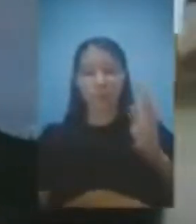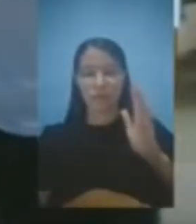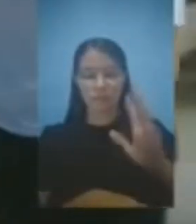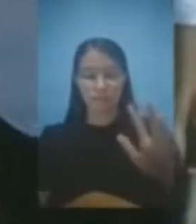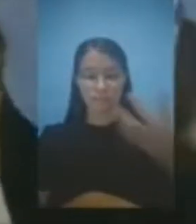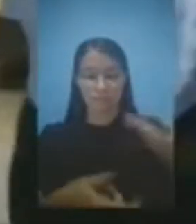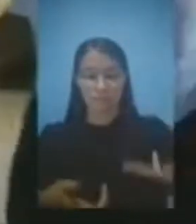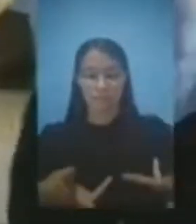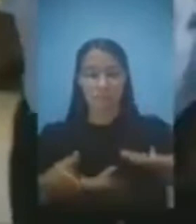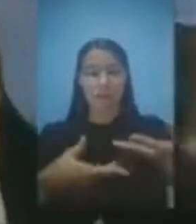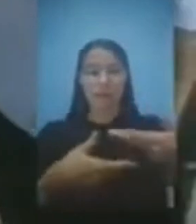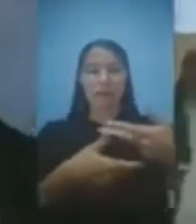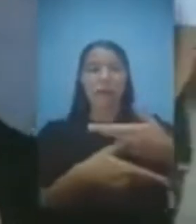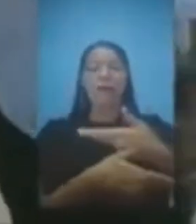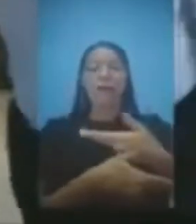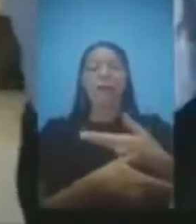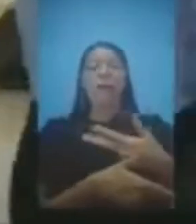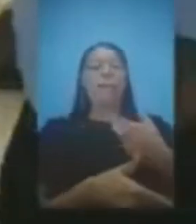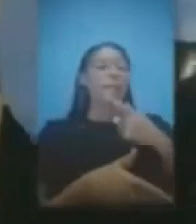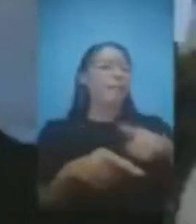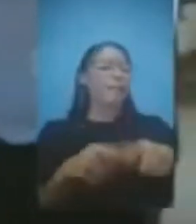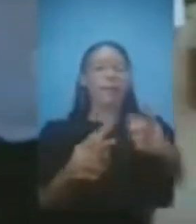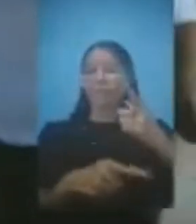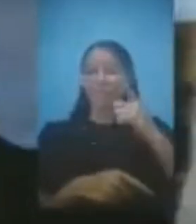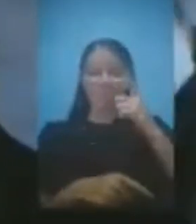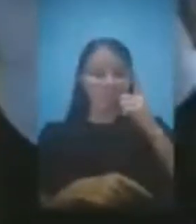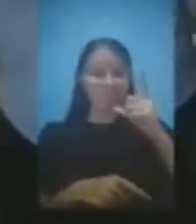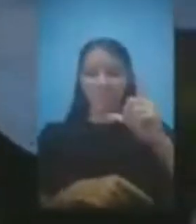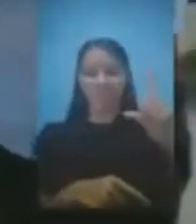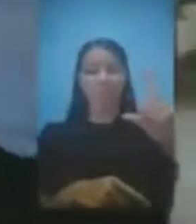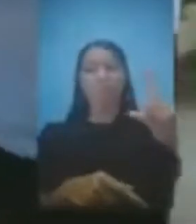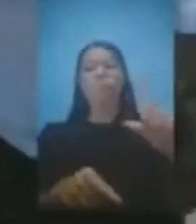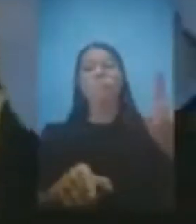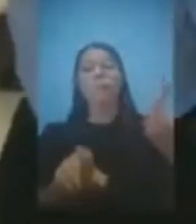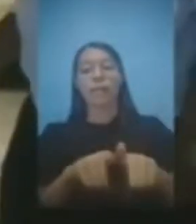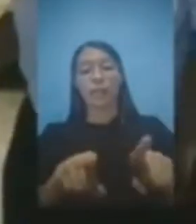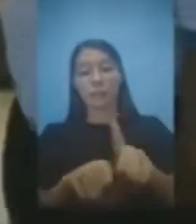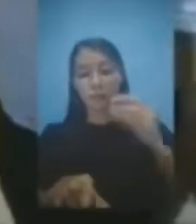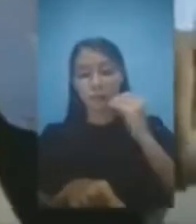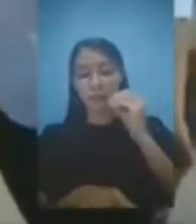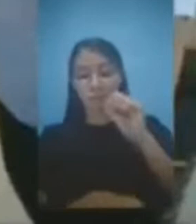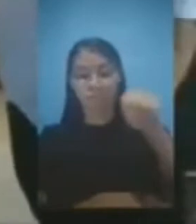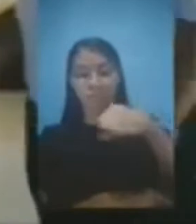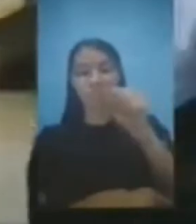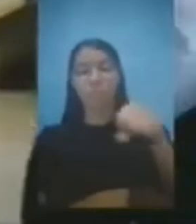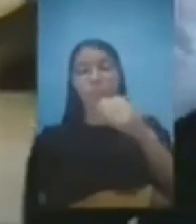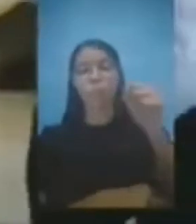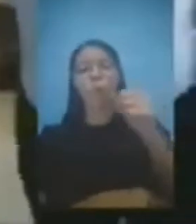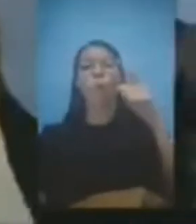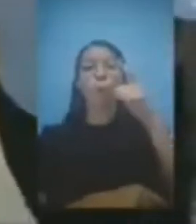Foram várias cirurgias até consegui sentar, e na